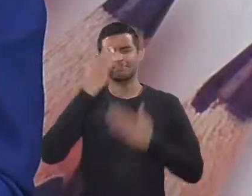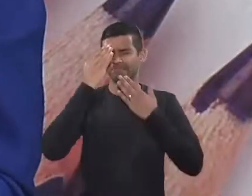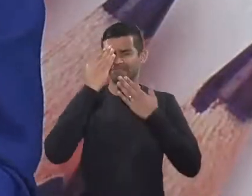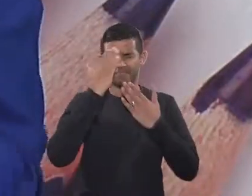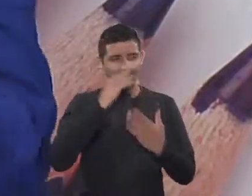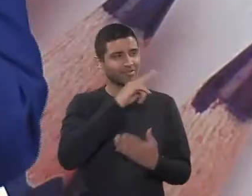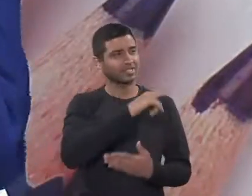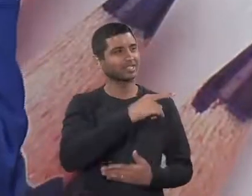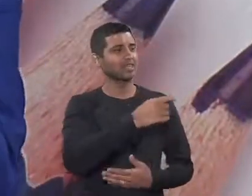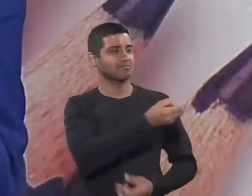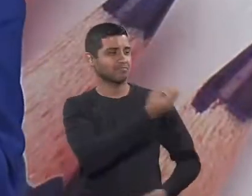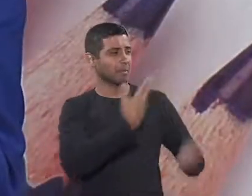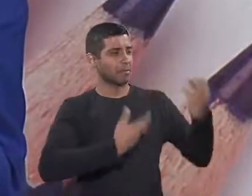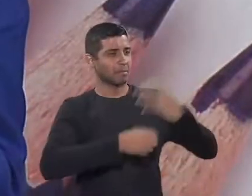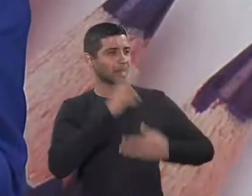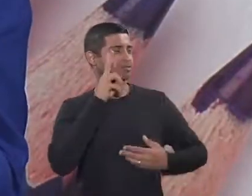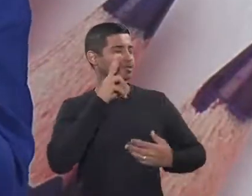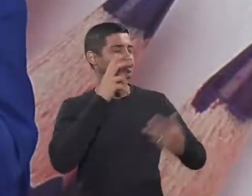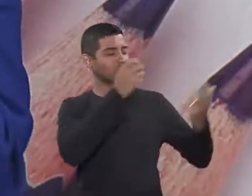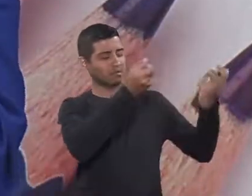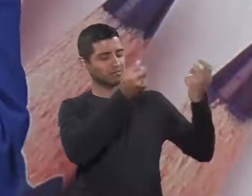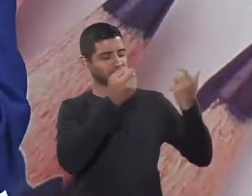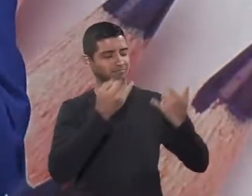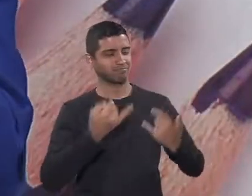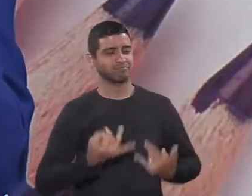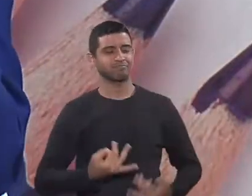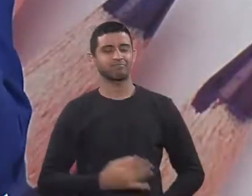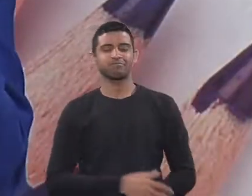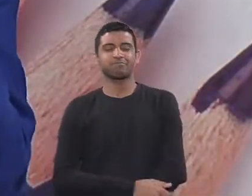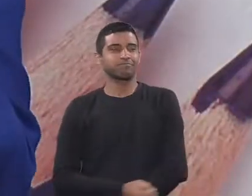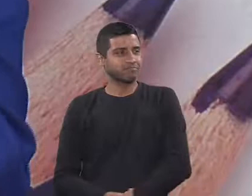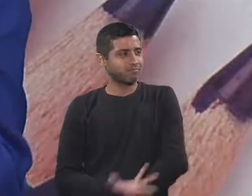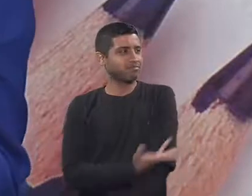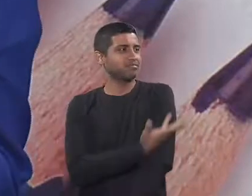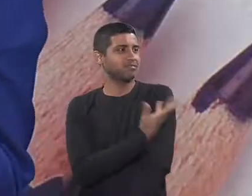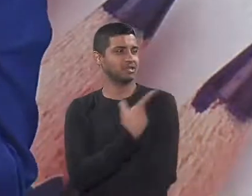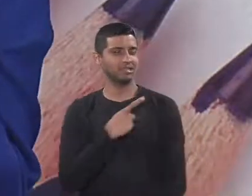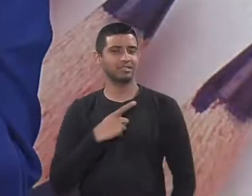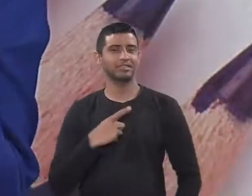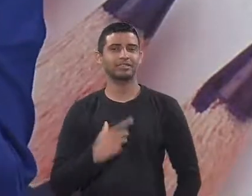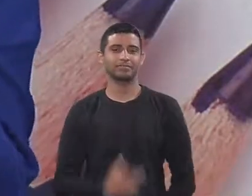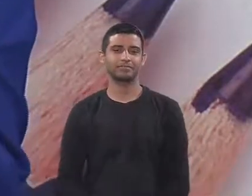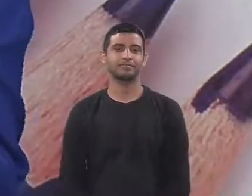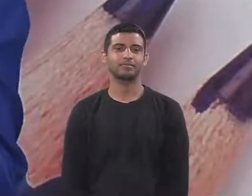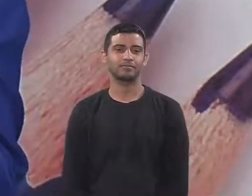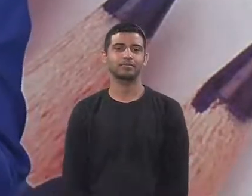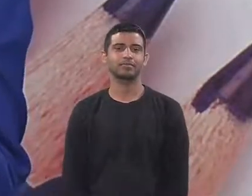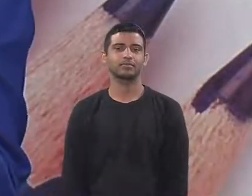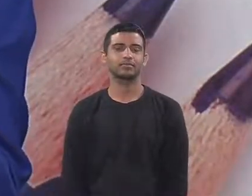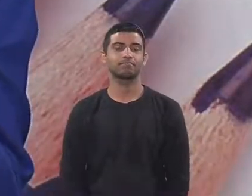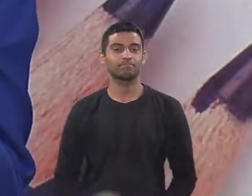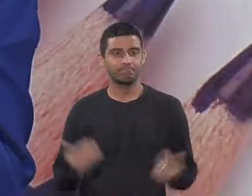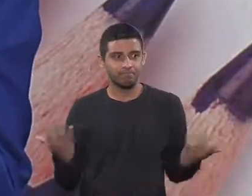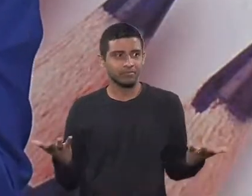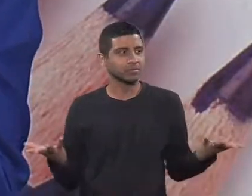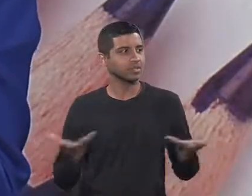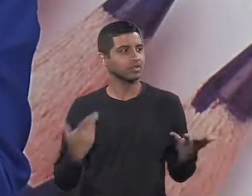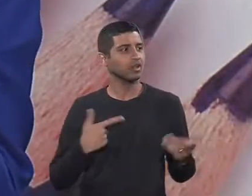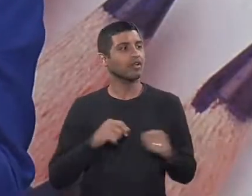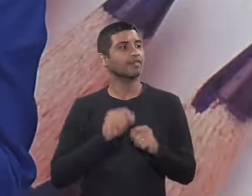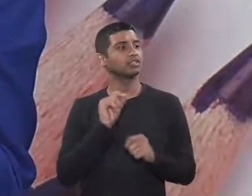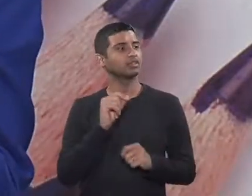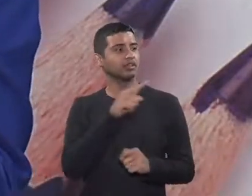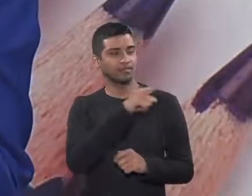por você dividir essa paixão com a gente. Assim, é de deixar emocionada. Então, vamos fazer o seguinte. Você trouxe